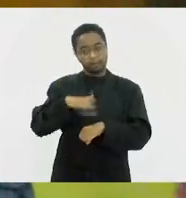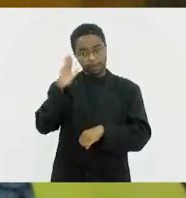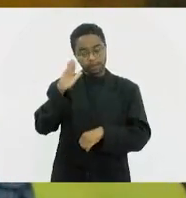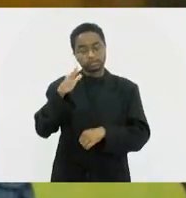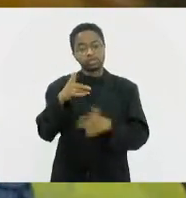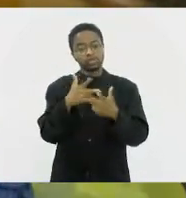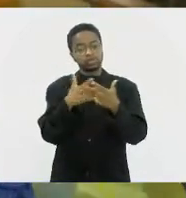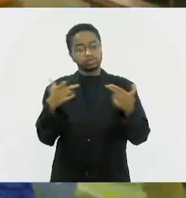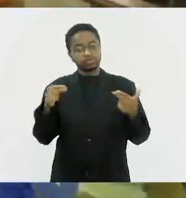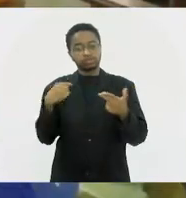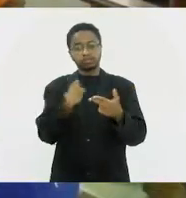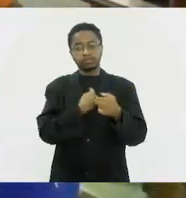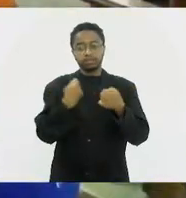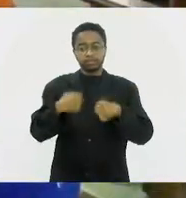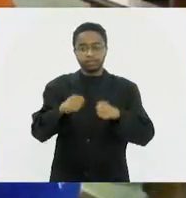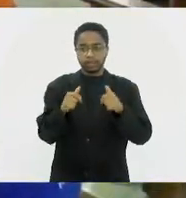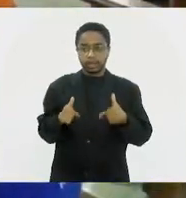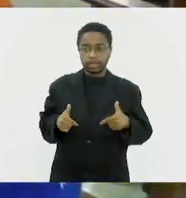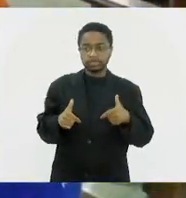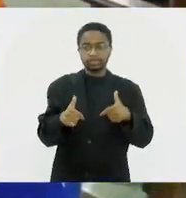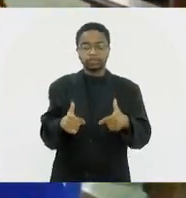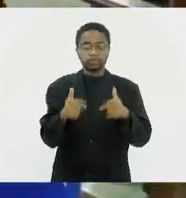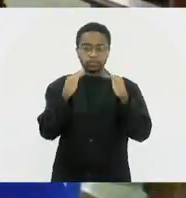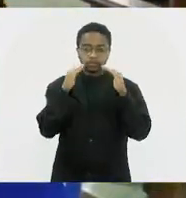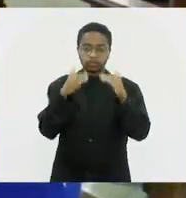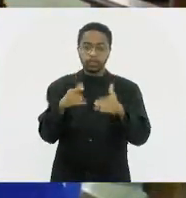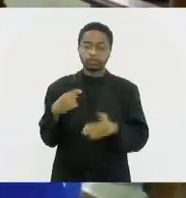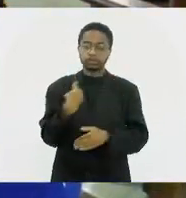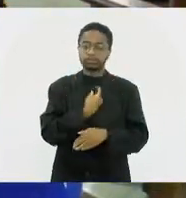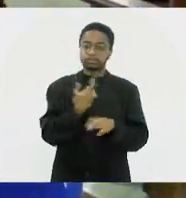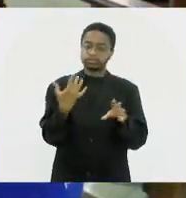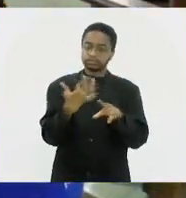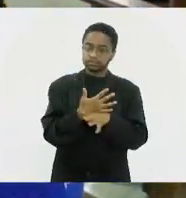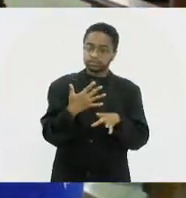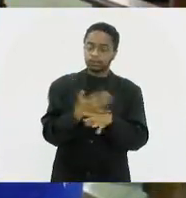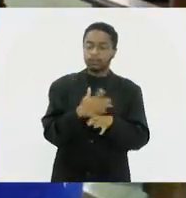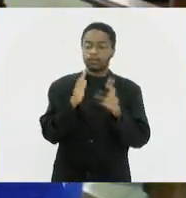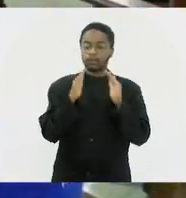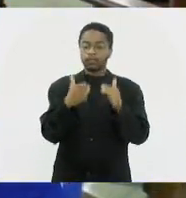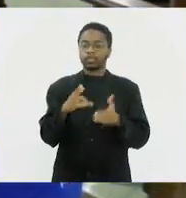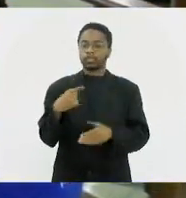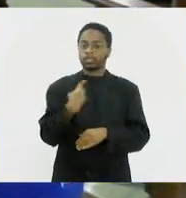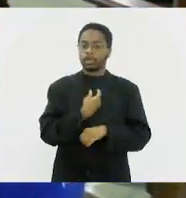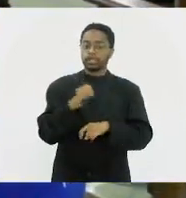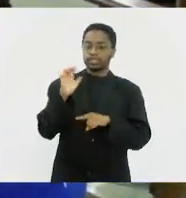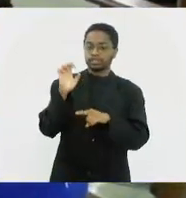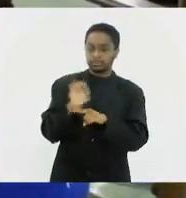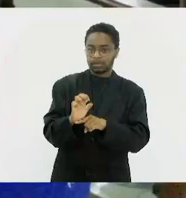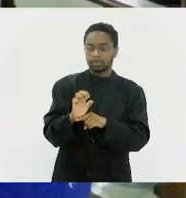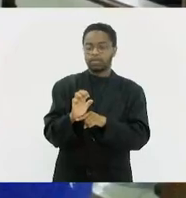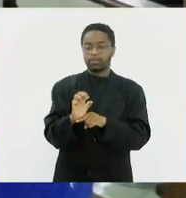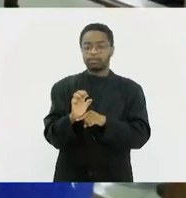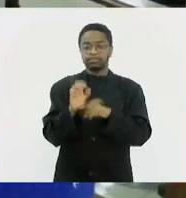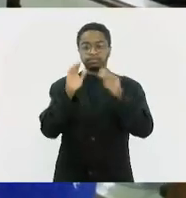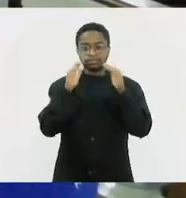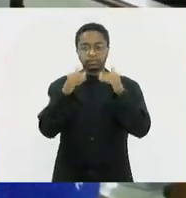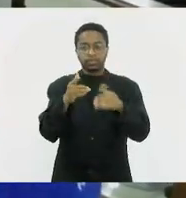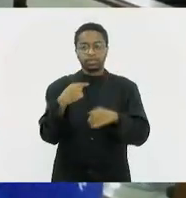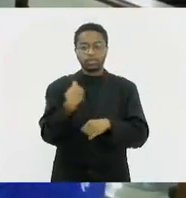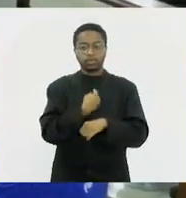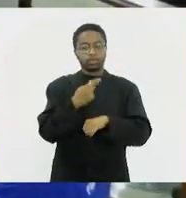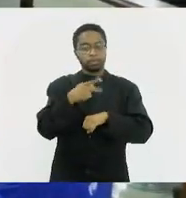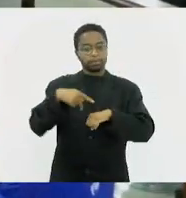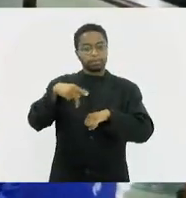temos que fazer pela nossa cidade, pelo nosso estado Munir, pelo nosso país.